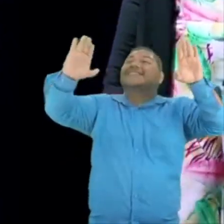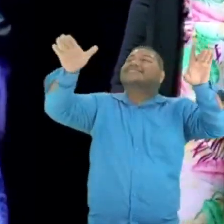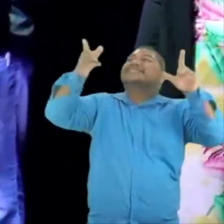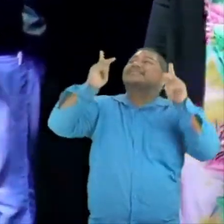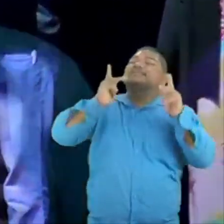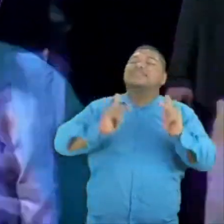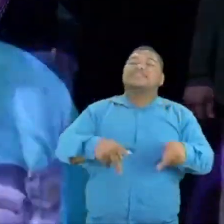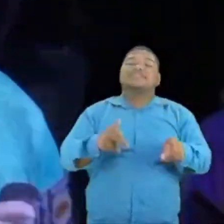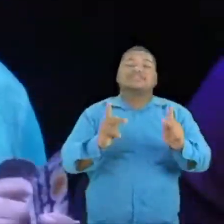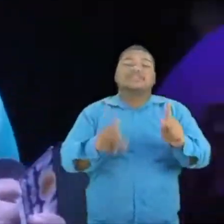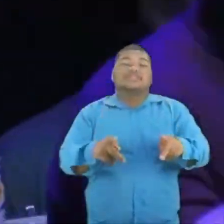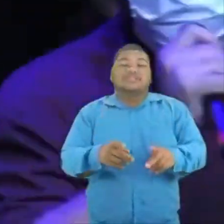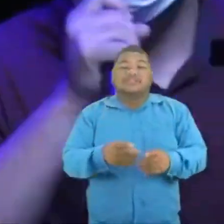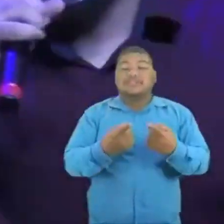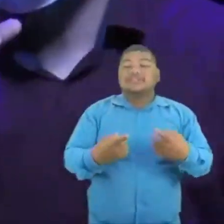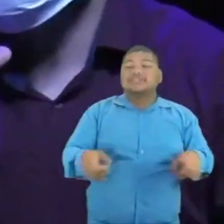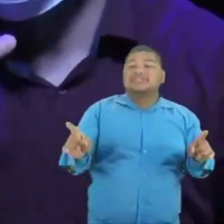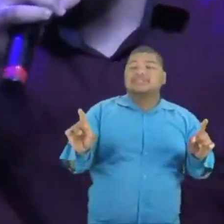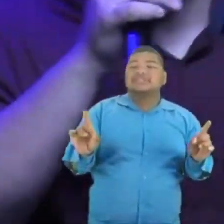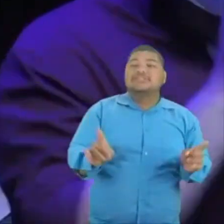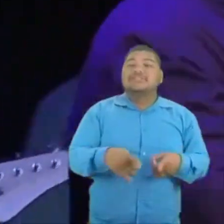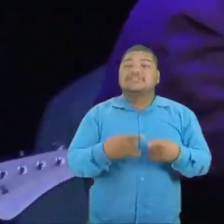para sempre.